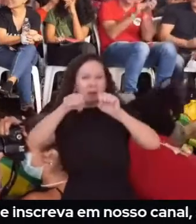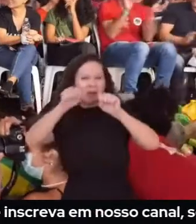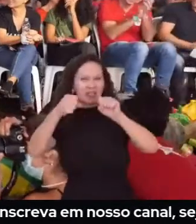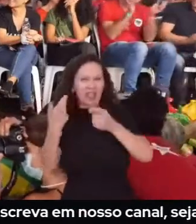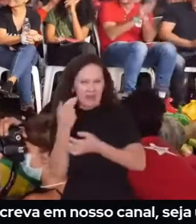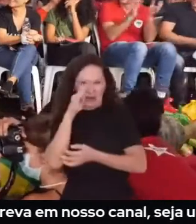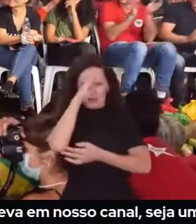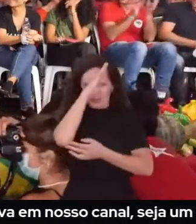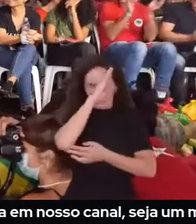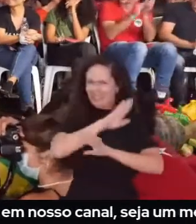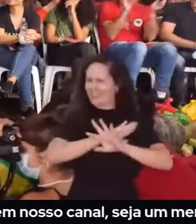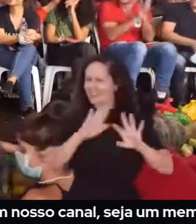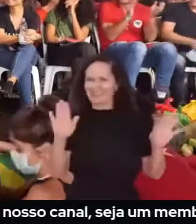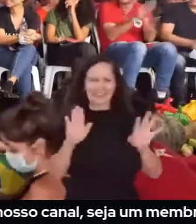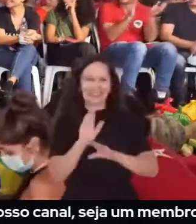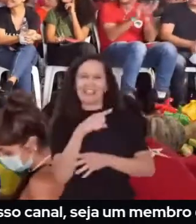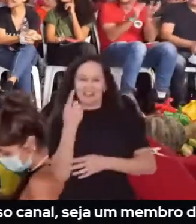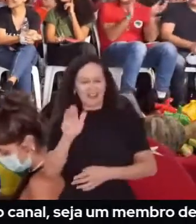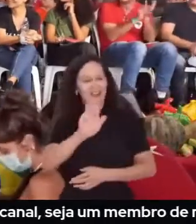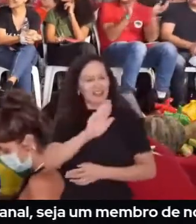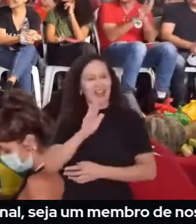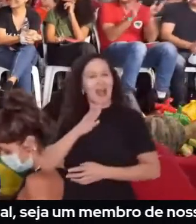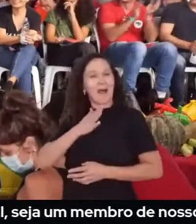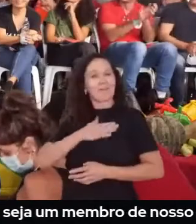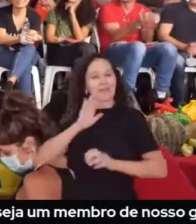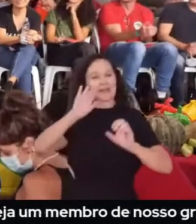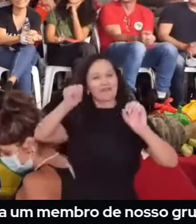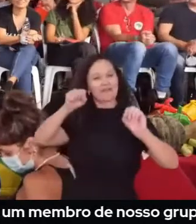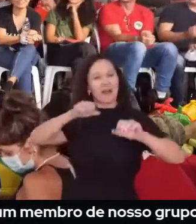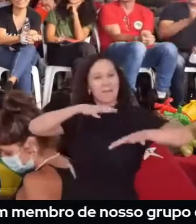A minha motocicleta, sabe?